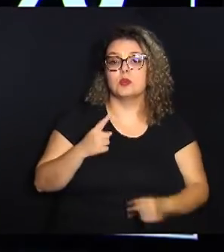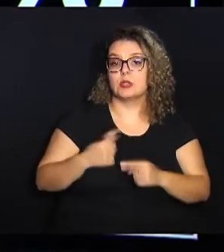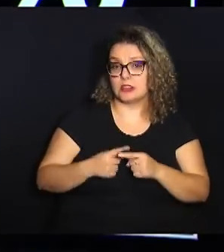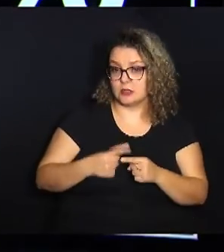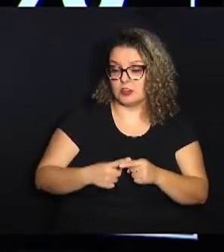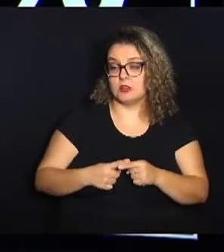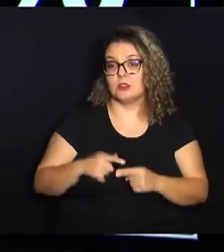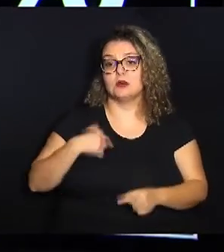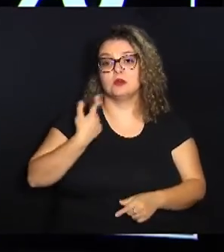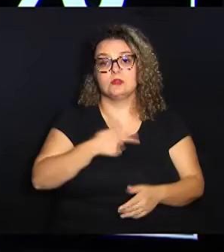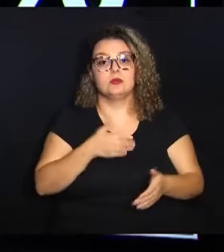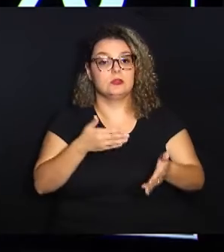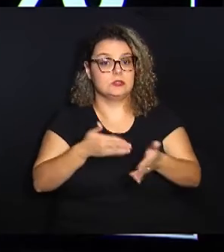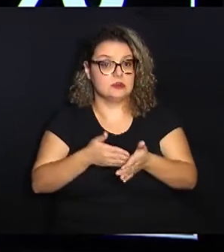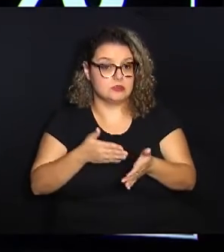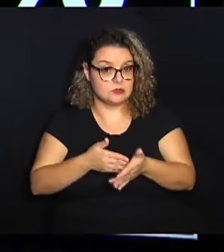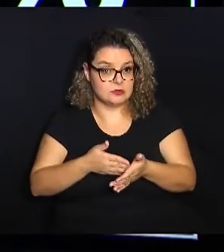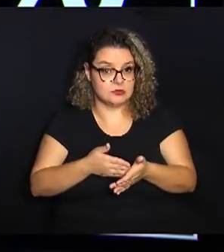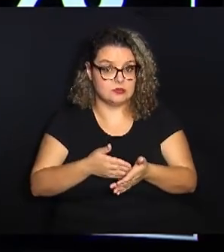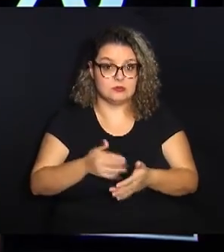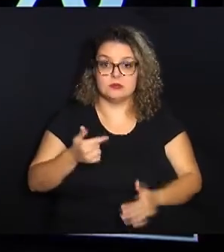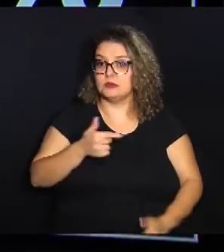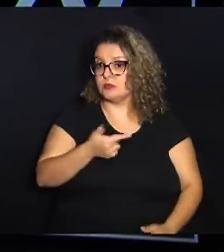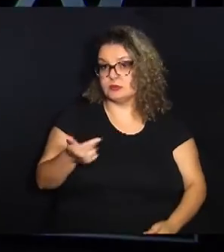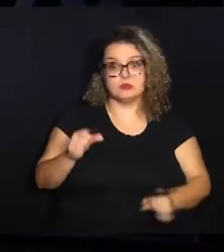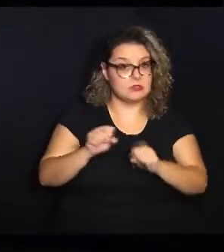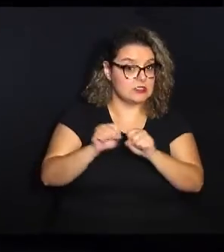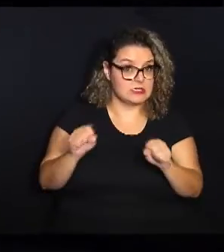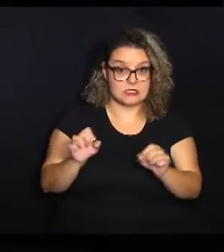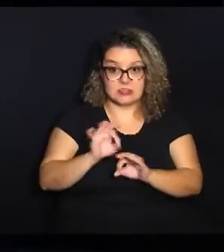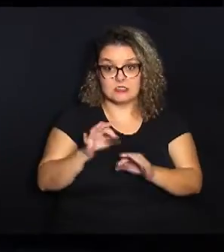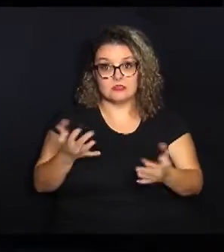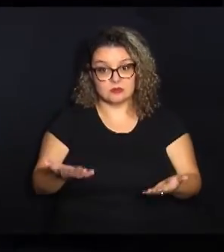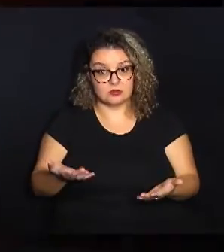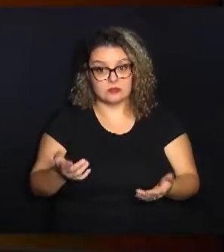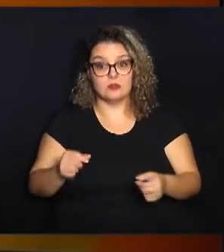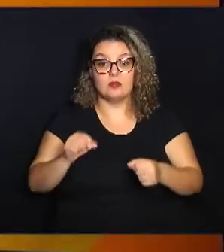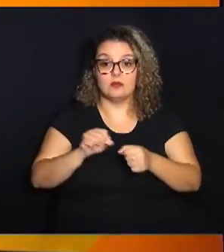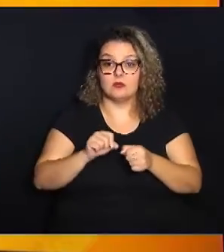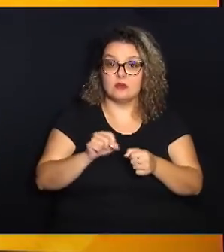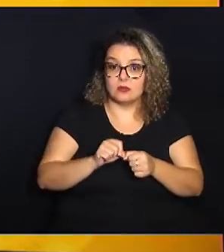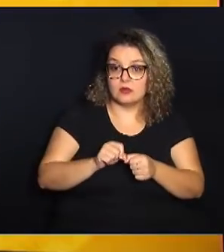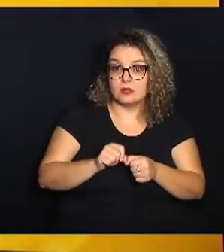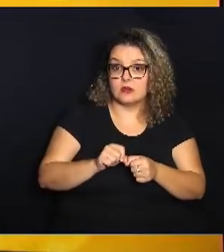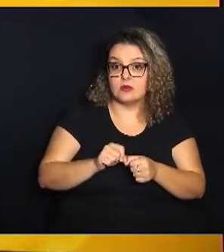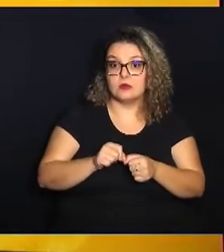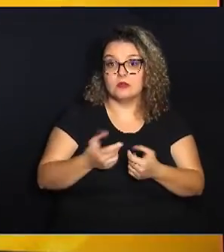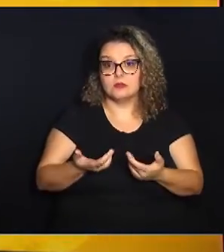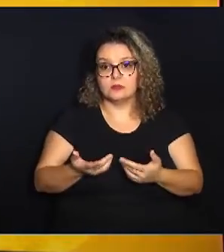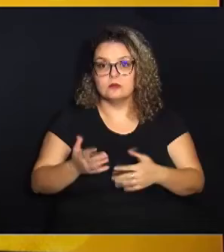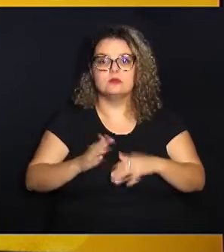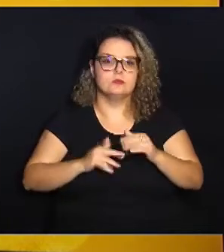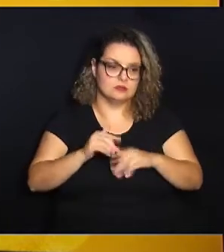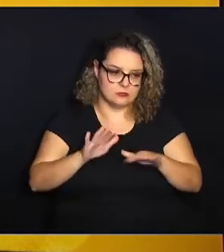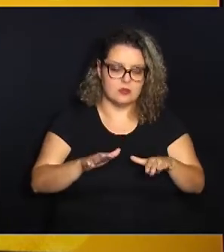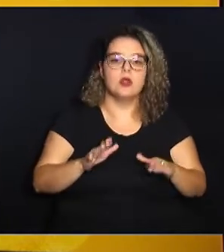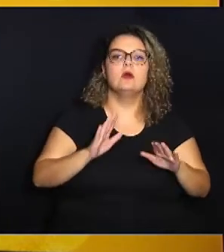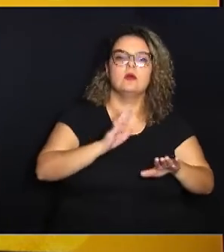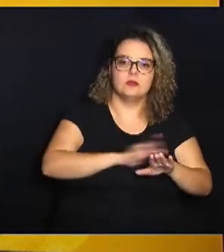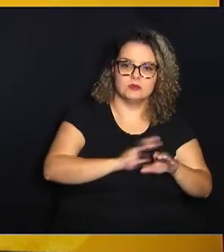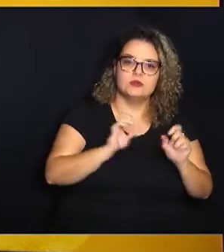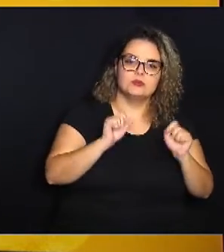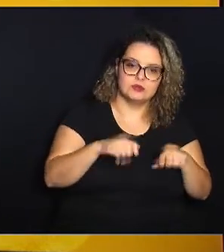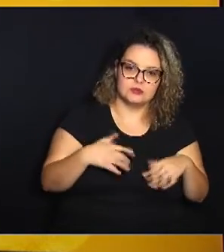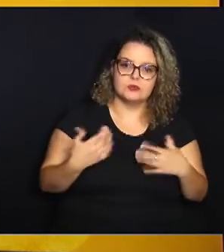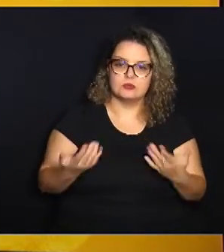a gente está limitado, né? A gente não tinha um sistema, não tinha nada disso, então a gente faz tudo muito manualmente. Funciona, sim,